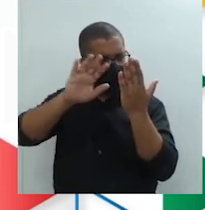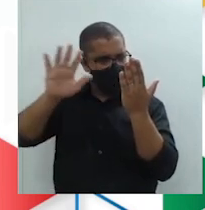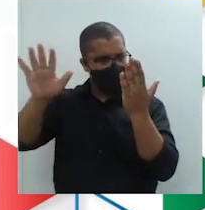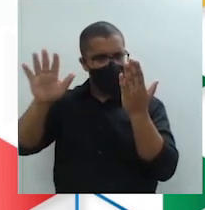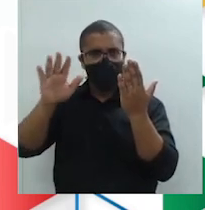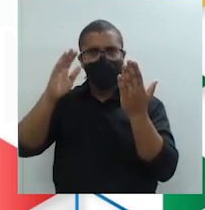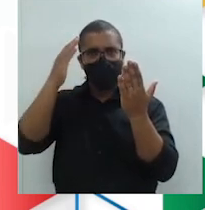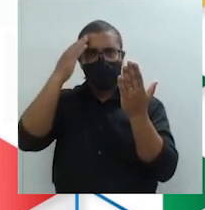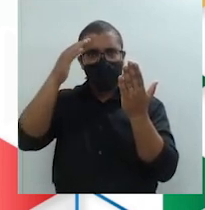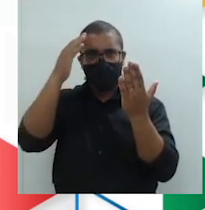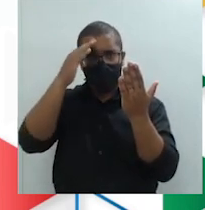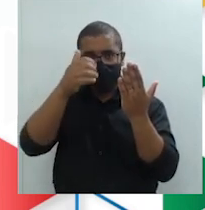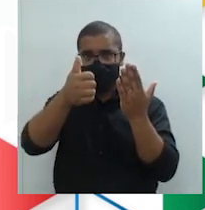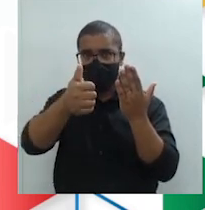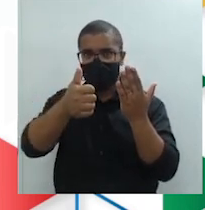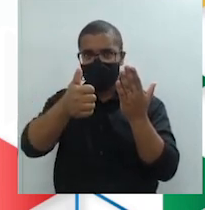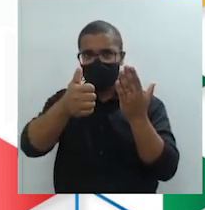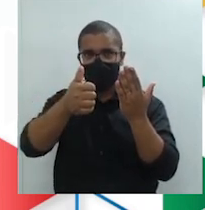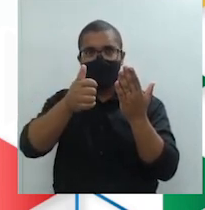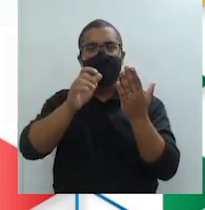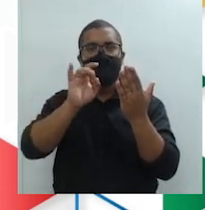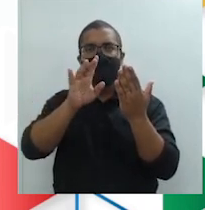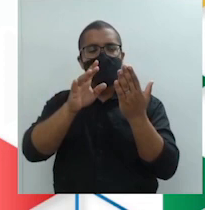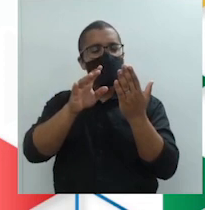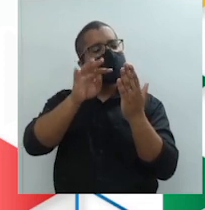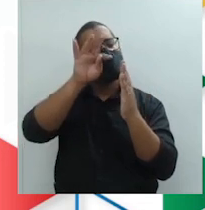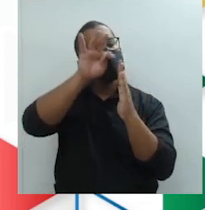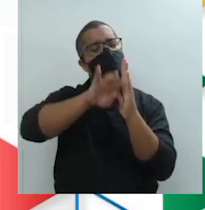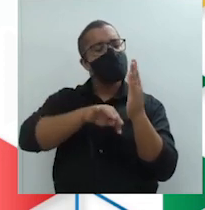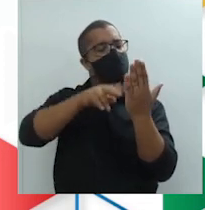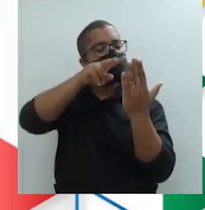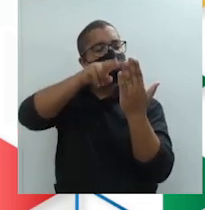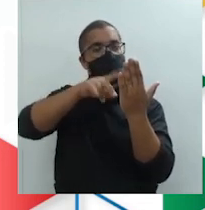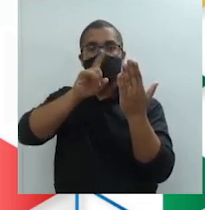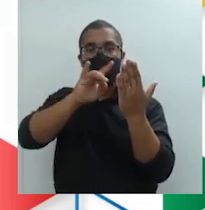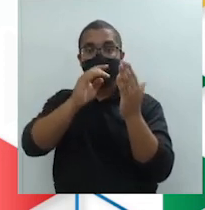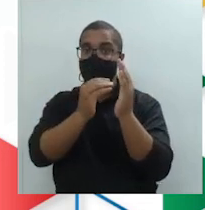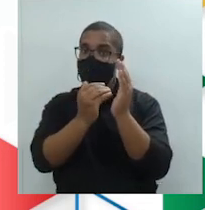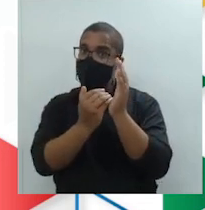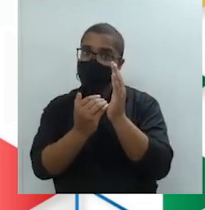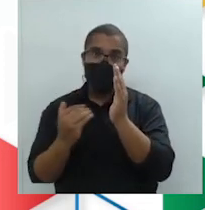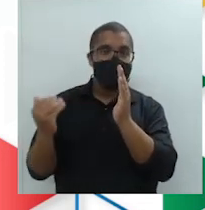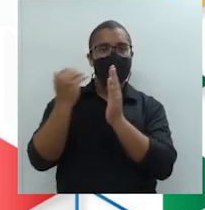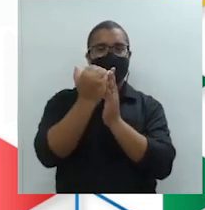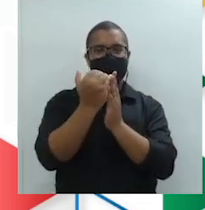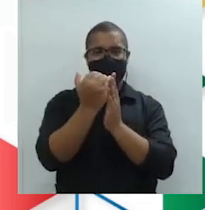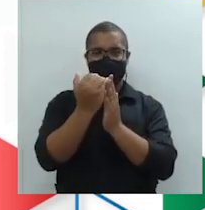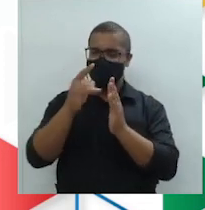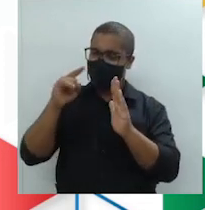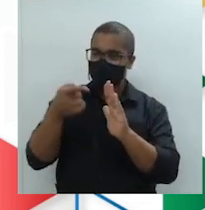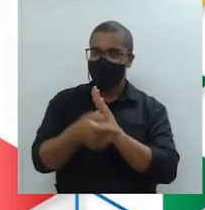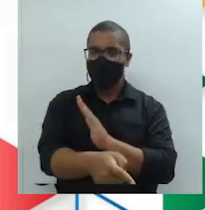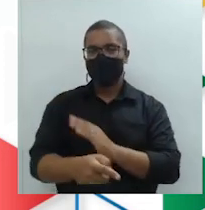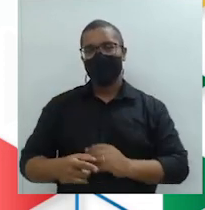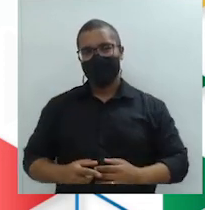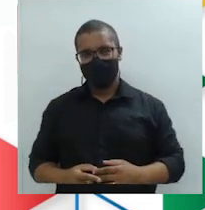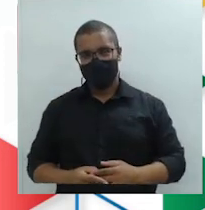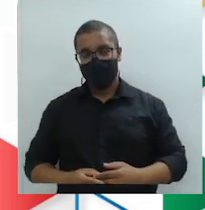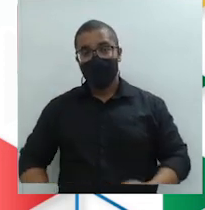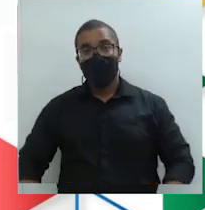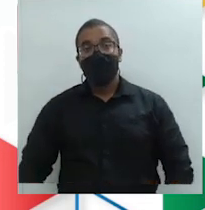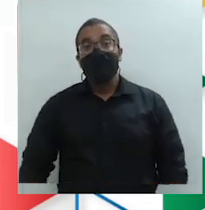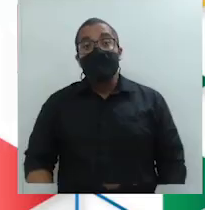eficiente, saindo da superfície do texto e levando o leitor para além do que foi escrito. Ou seja, em